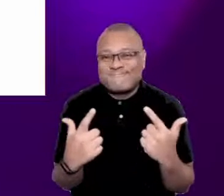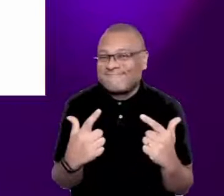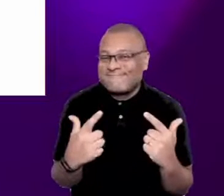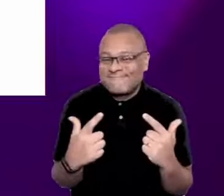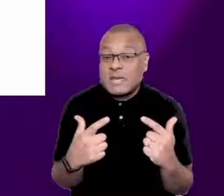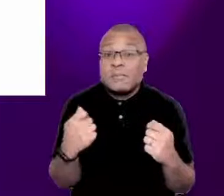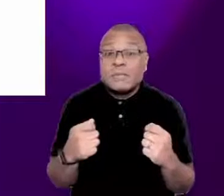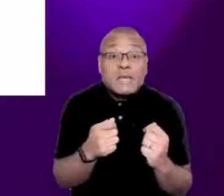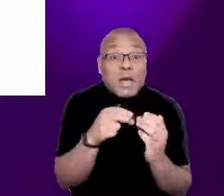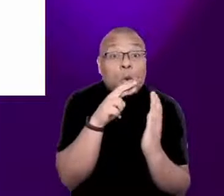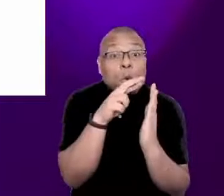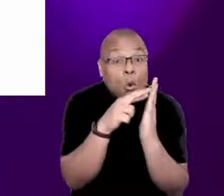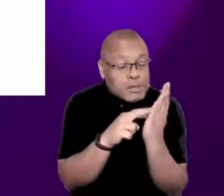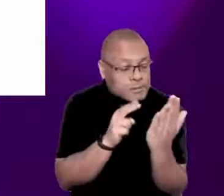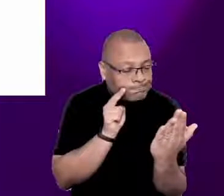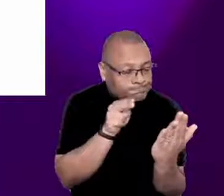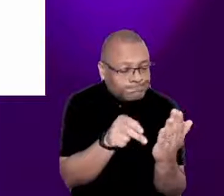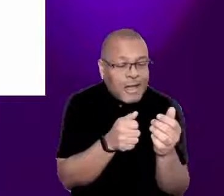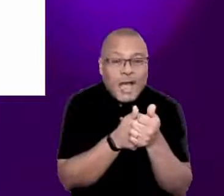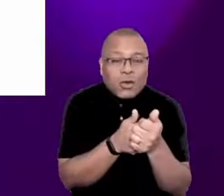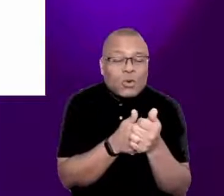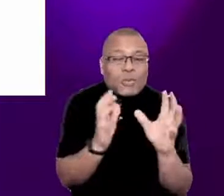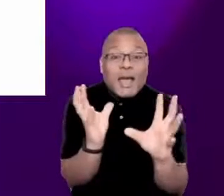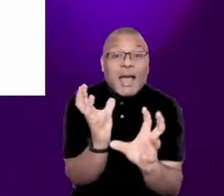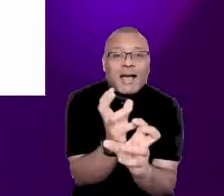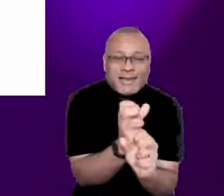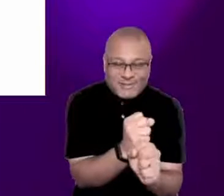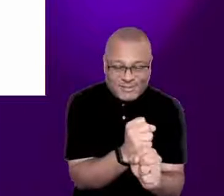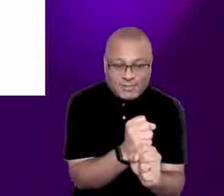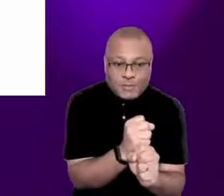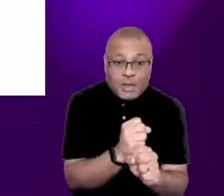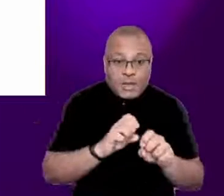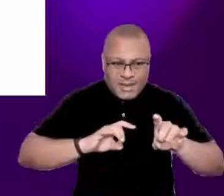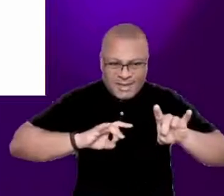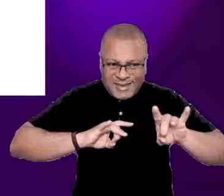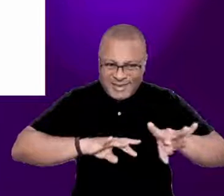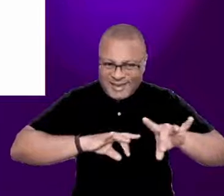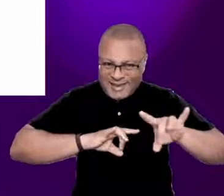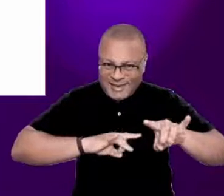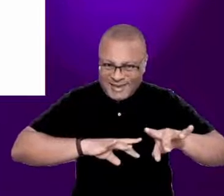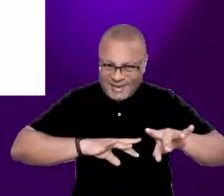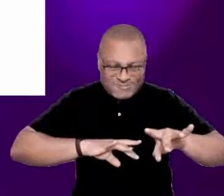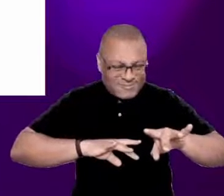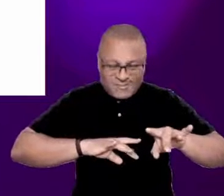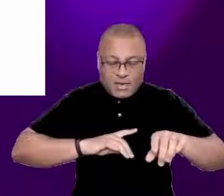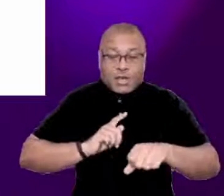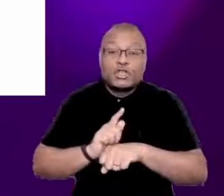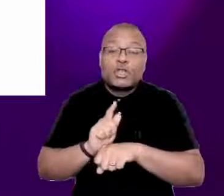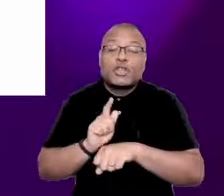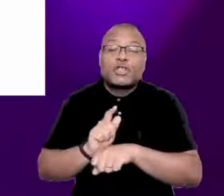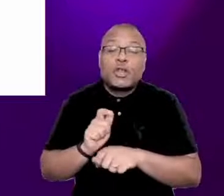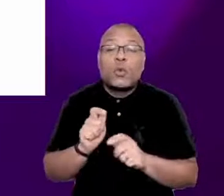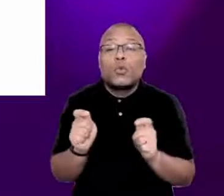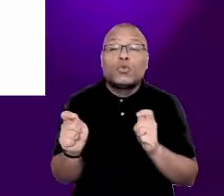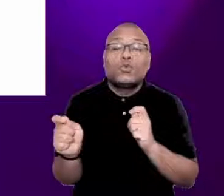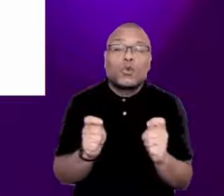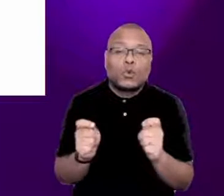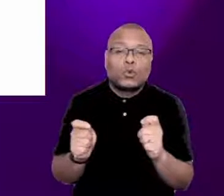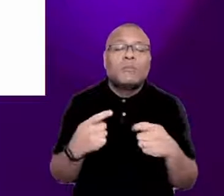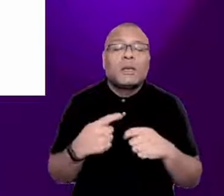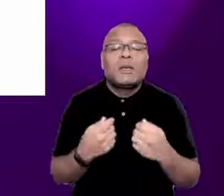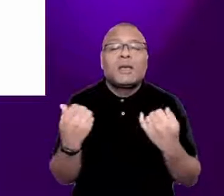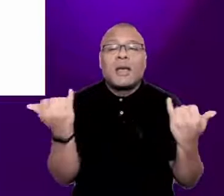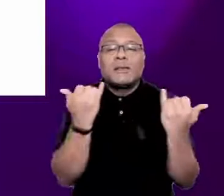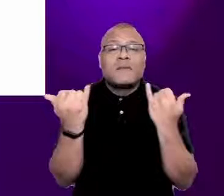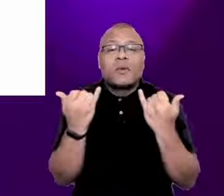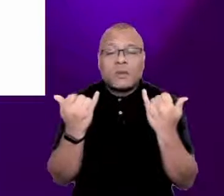interpretar o resultado. Mas eu acho que o maior desafio de todos não é técnico, ele é de gestão, porque nós precisamos que essas informações